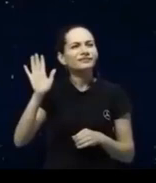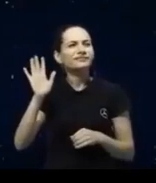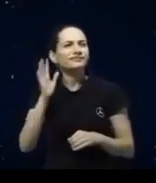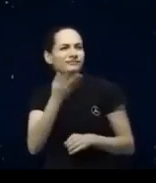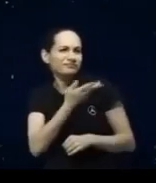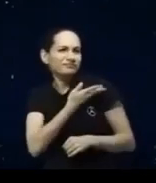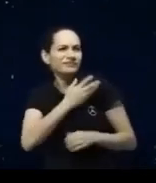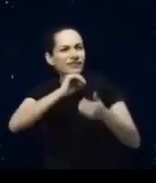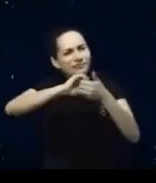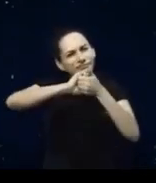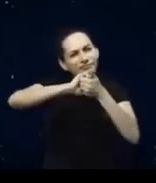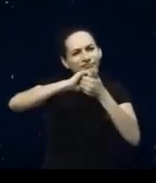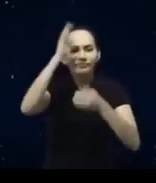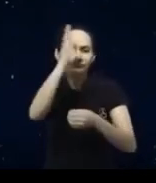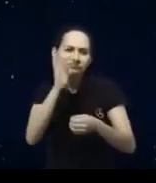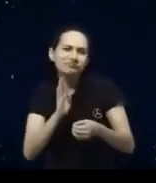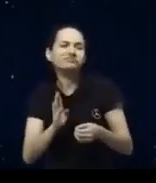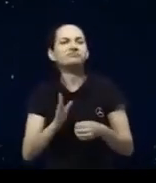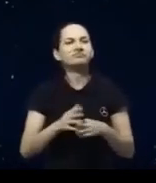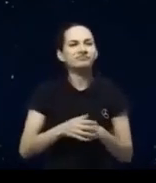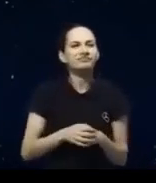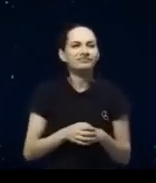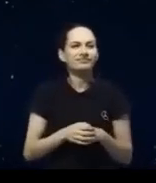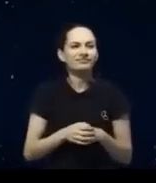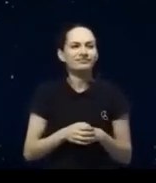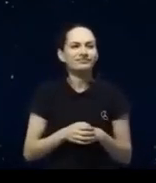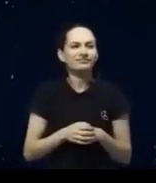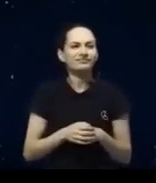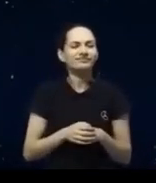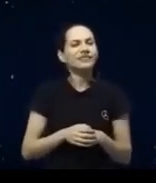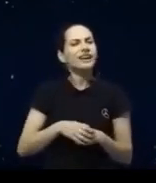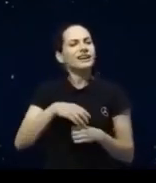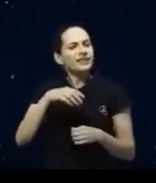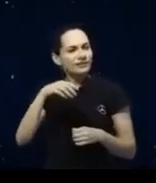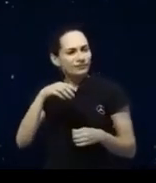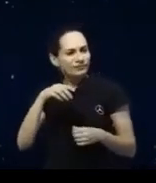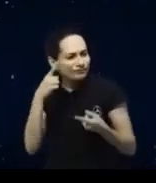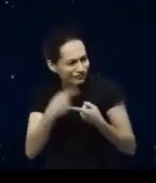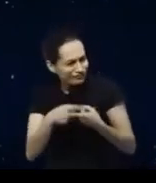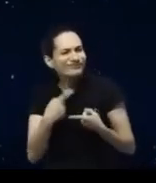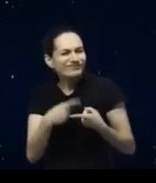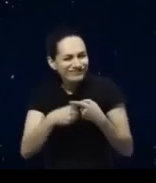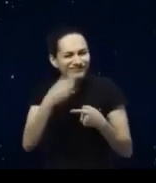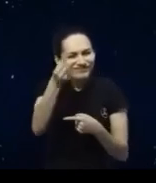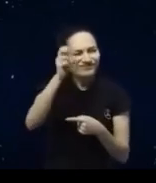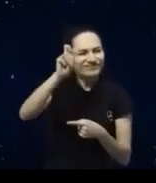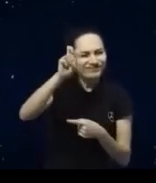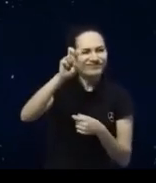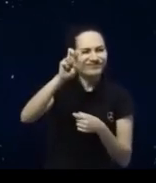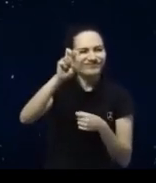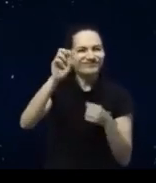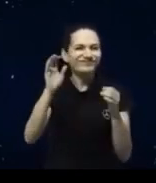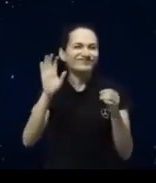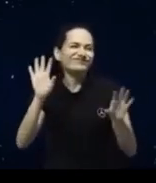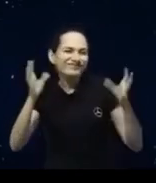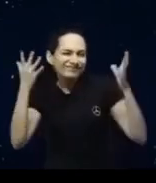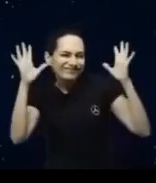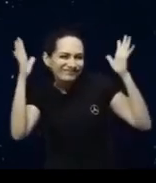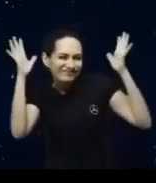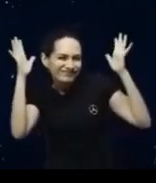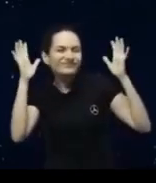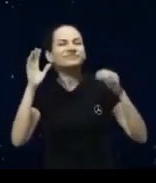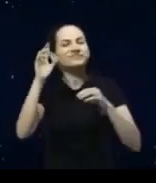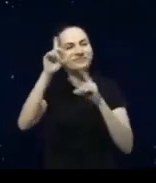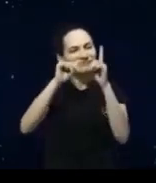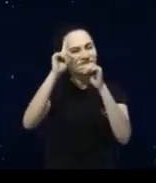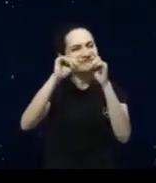colleagues, partners at Mercedes-Benz do Brasil. On the occasion of the 65th anniversary of Mercedes-Benz do